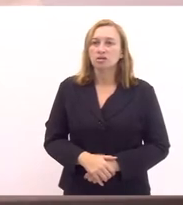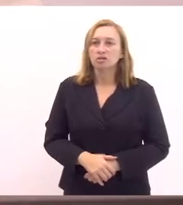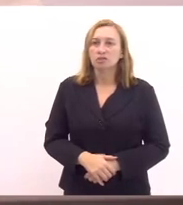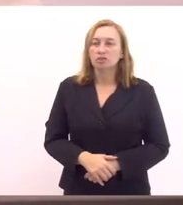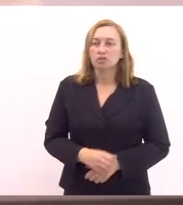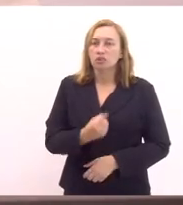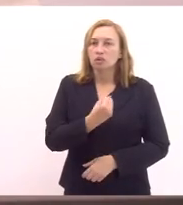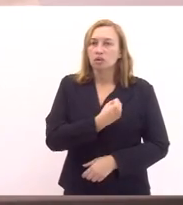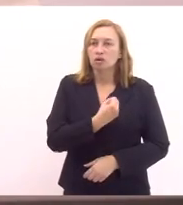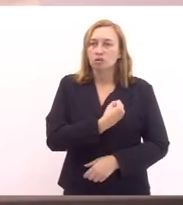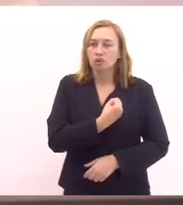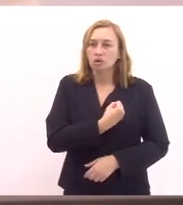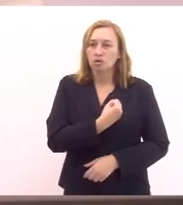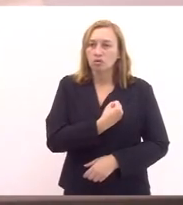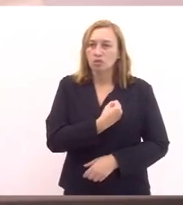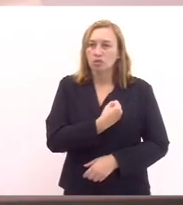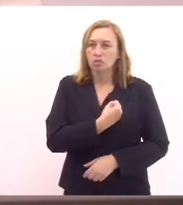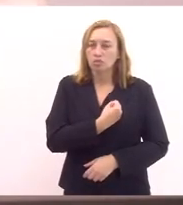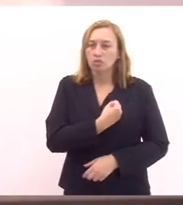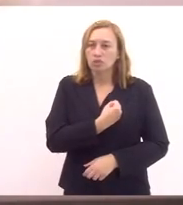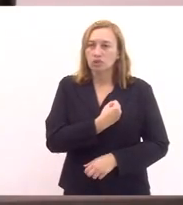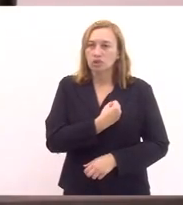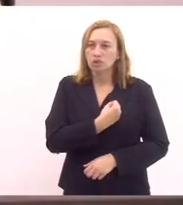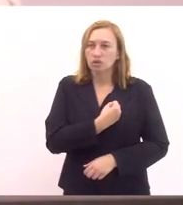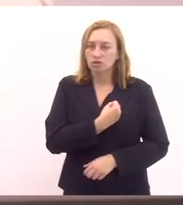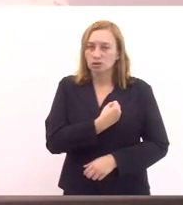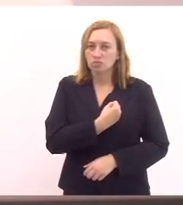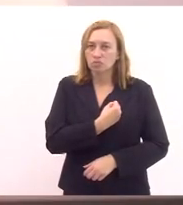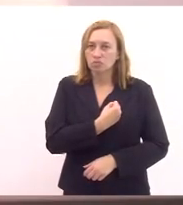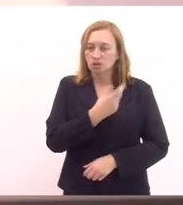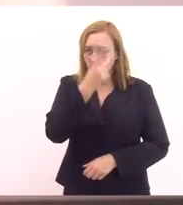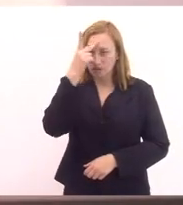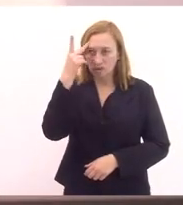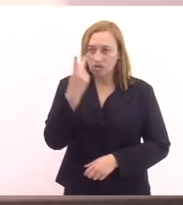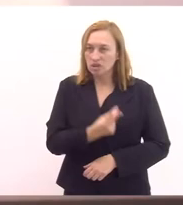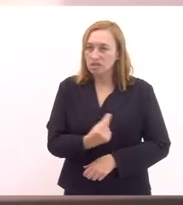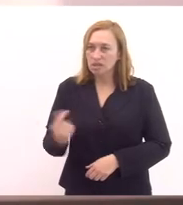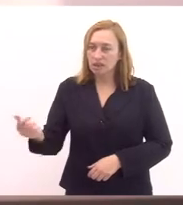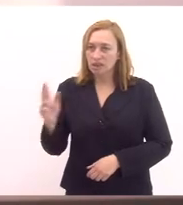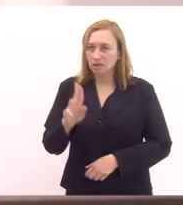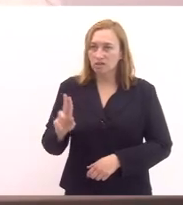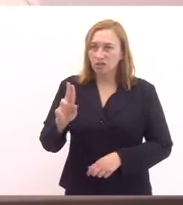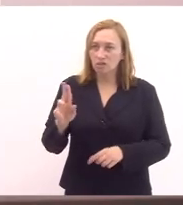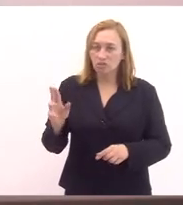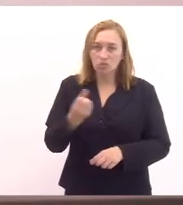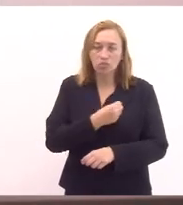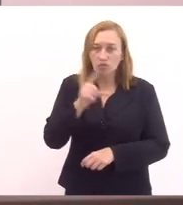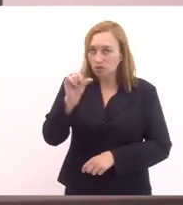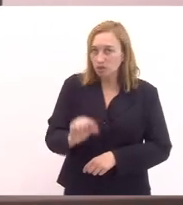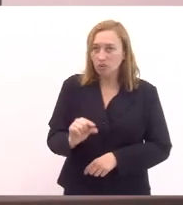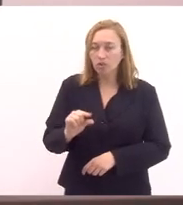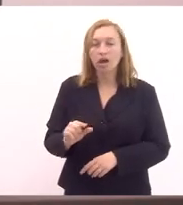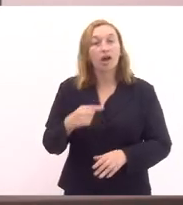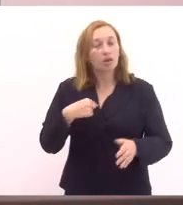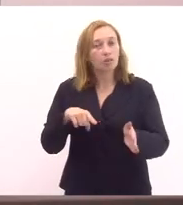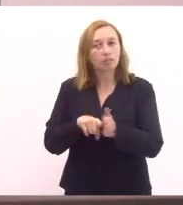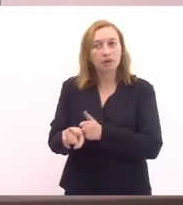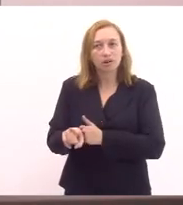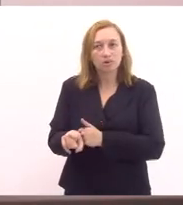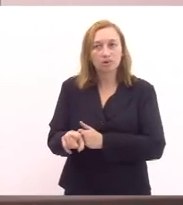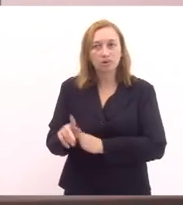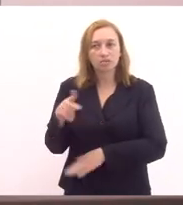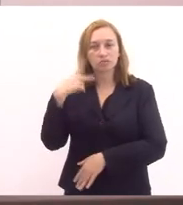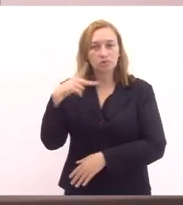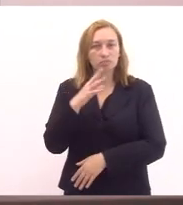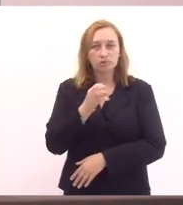dos Estudantes coxas e foi trinta por cento menor Claro se agarrava aquela oportunidade então e me pergunto se são as políticas